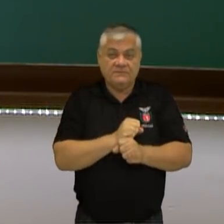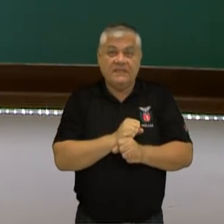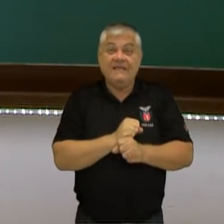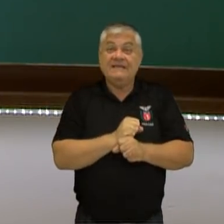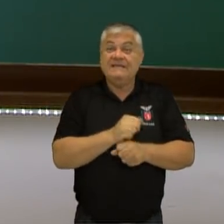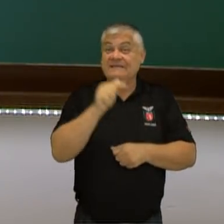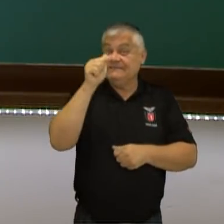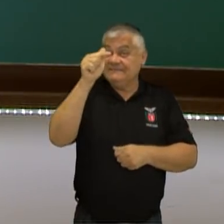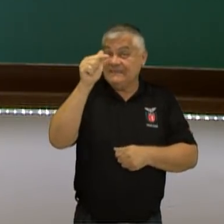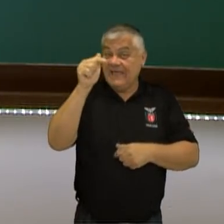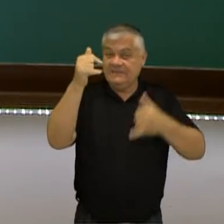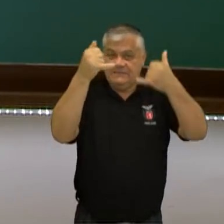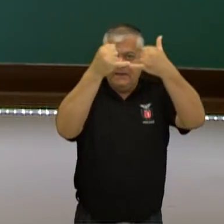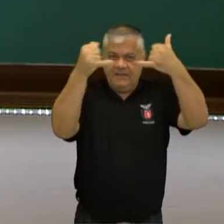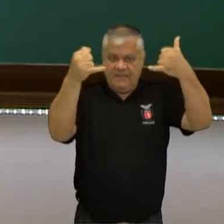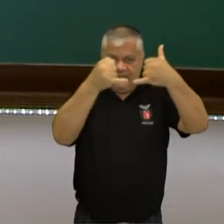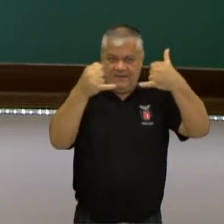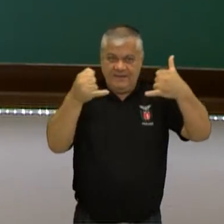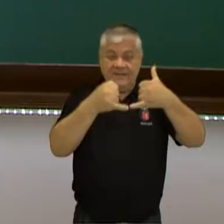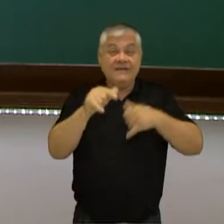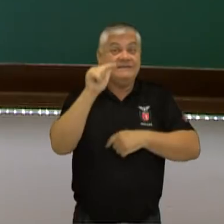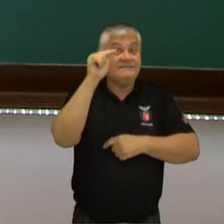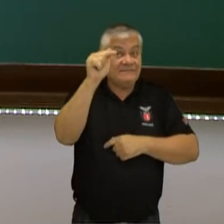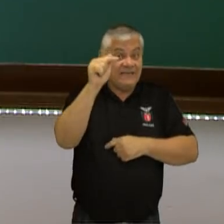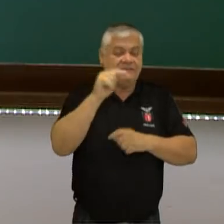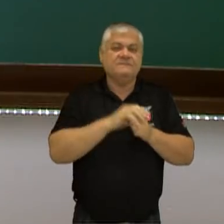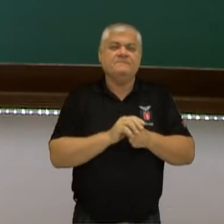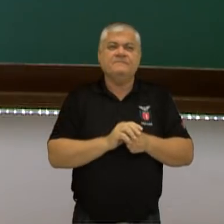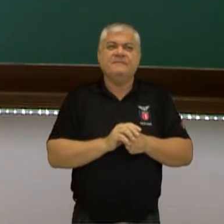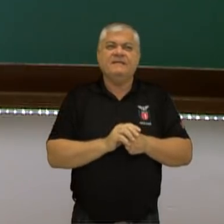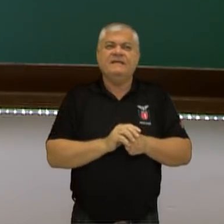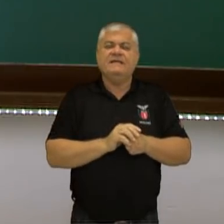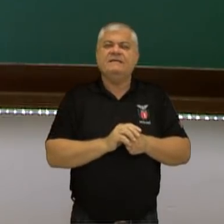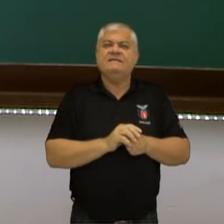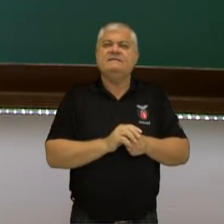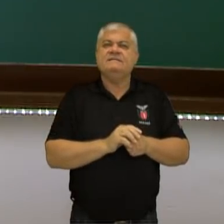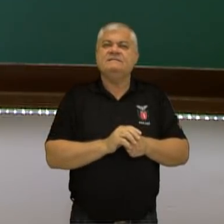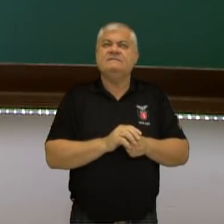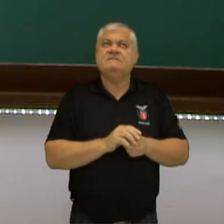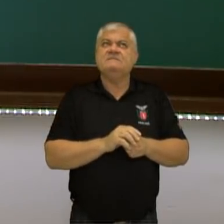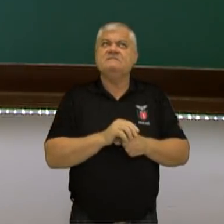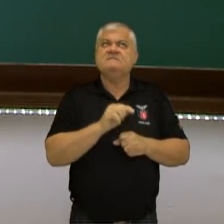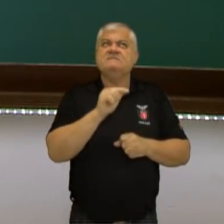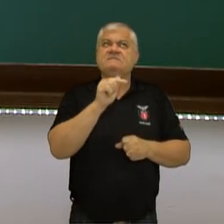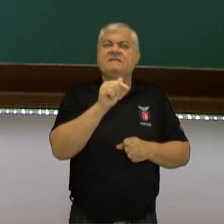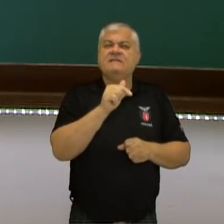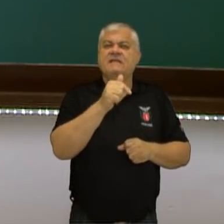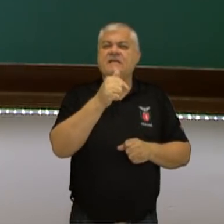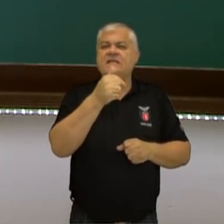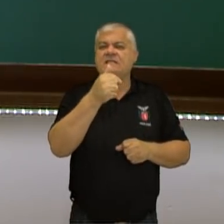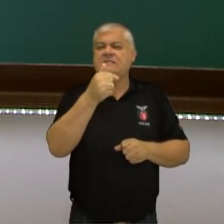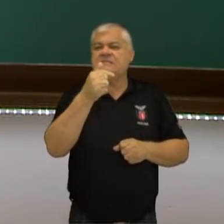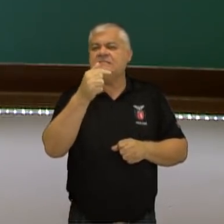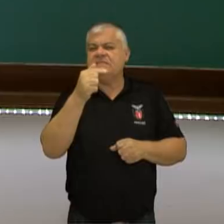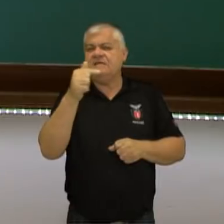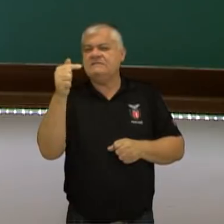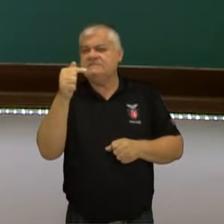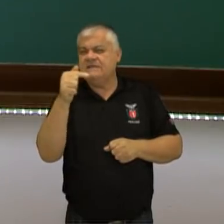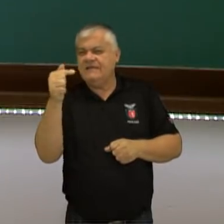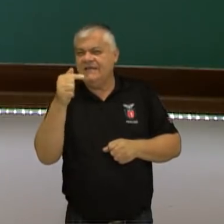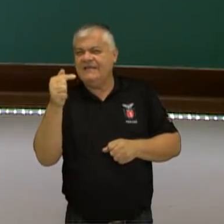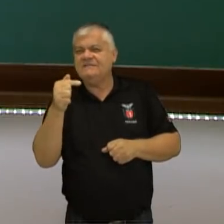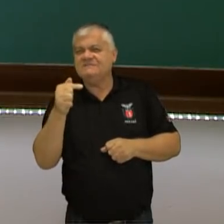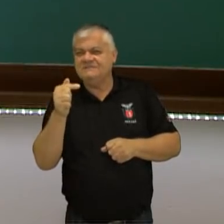inteiras, de 10, né? Então eu tinha já 70. 71, 72, 73, 74, 75, 76 e